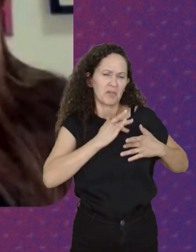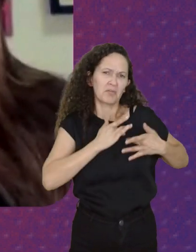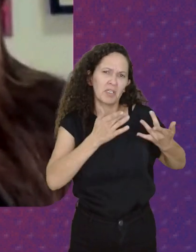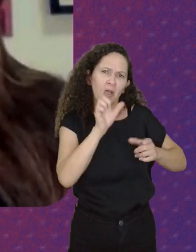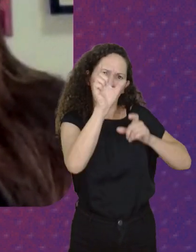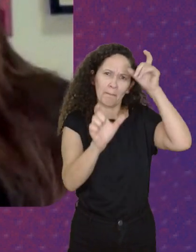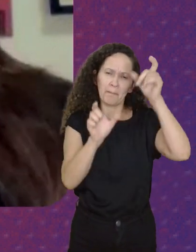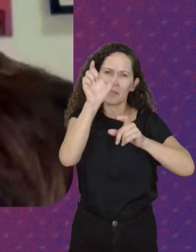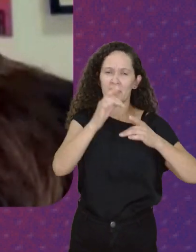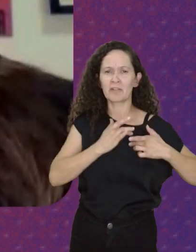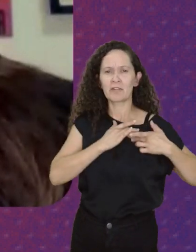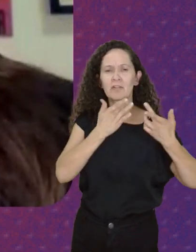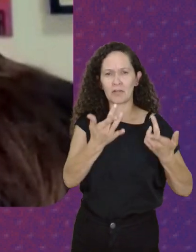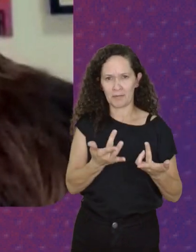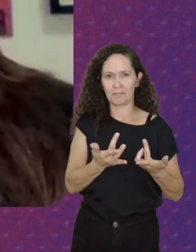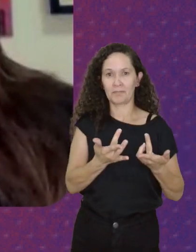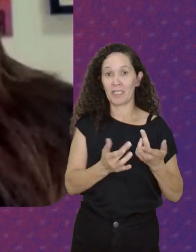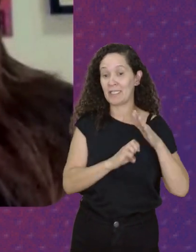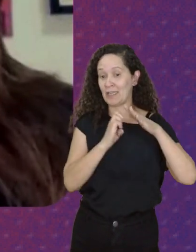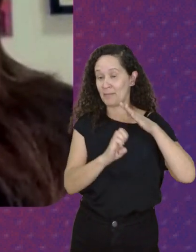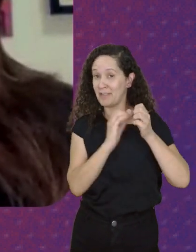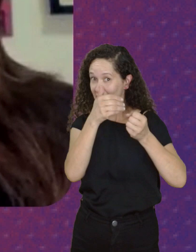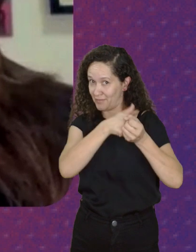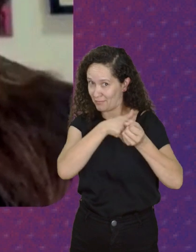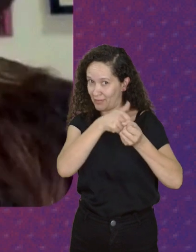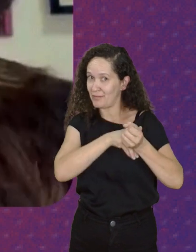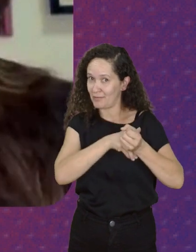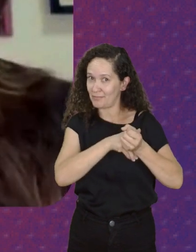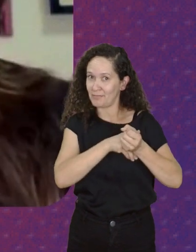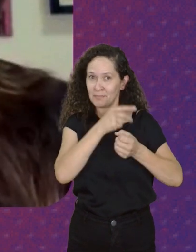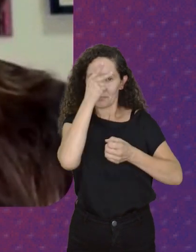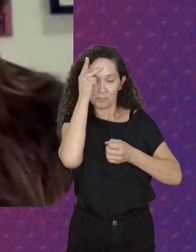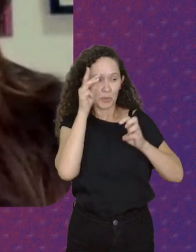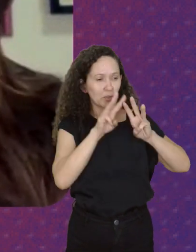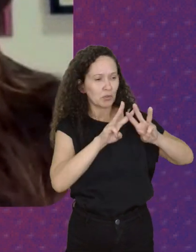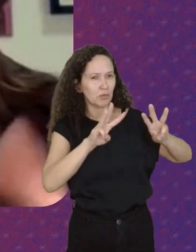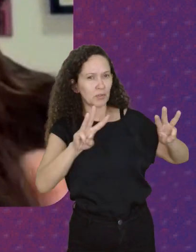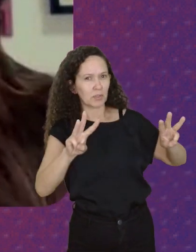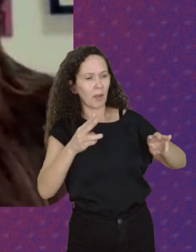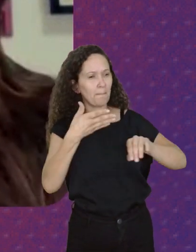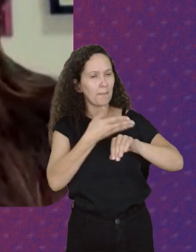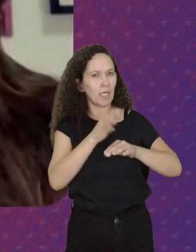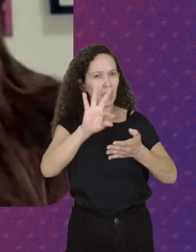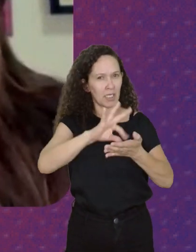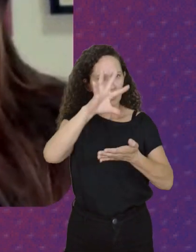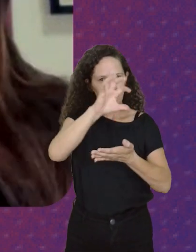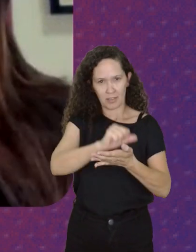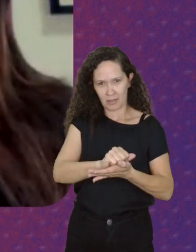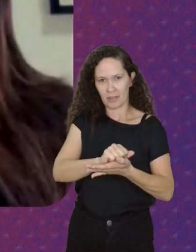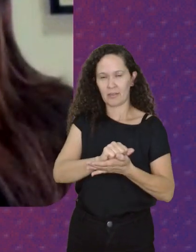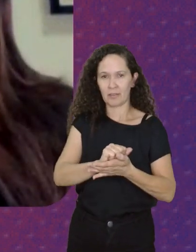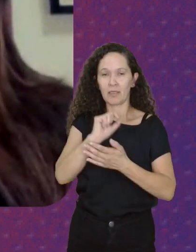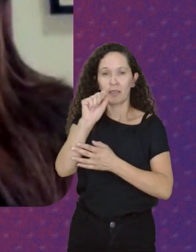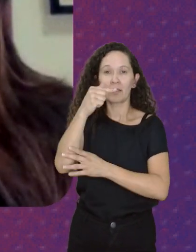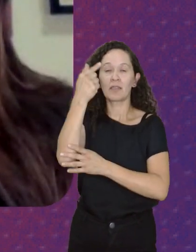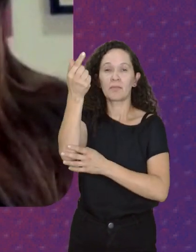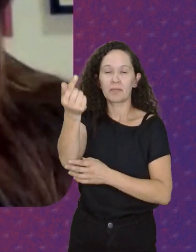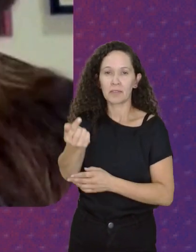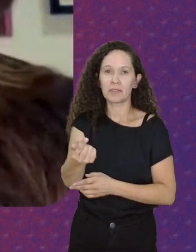doadores, pessoas físicas. Né? Então, as pessoas físicas vão entrar nesse site, vão ali preencher o cadastro e